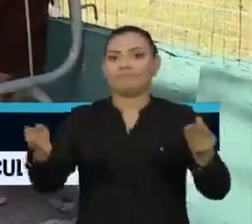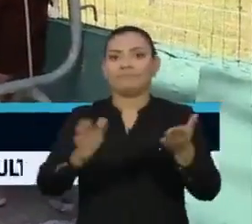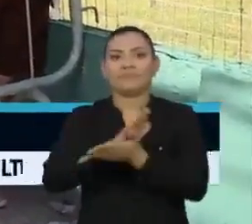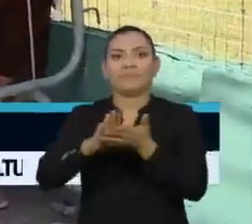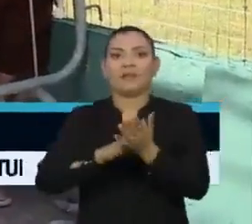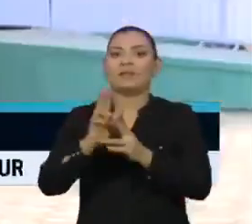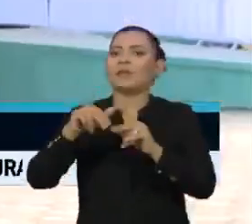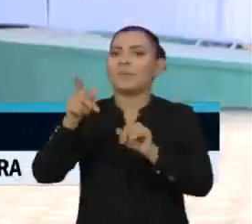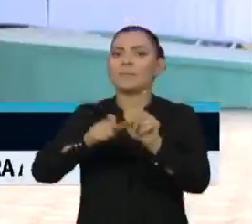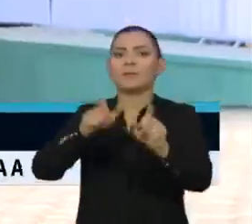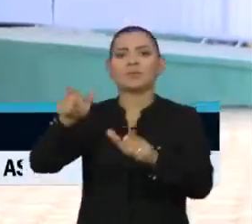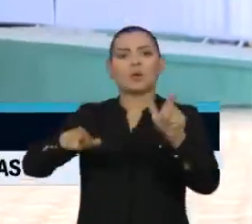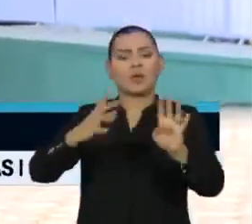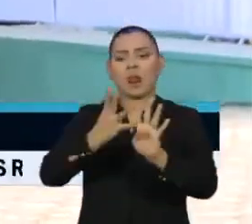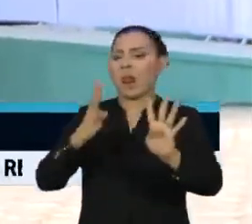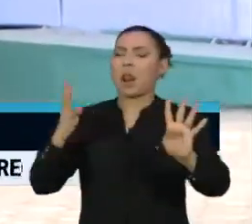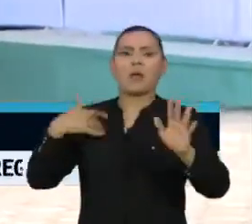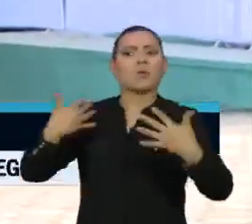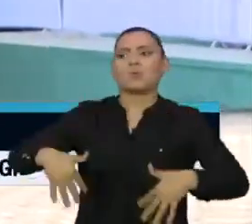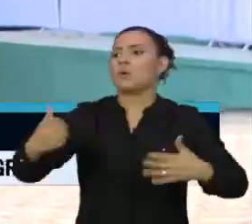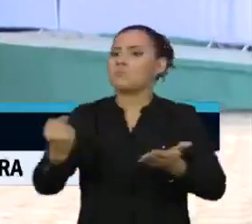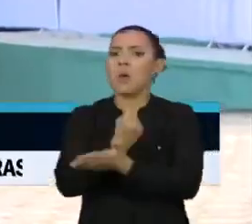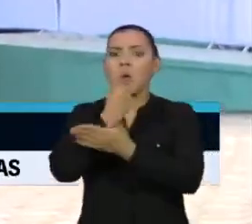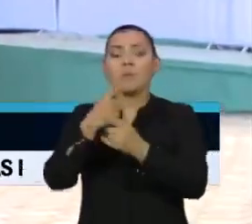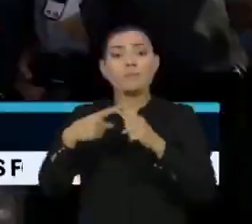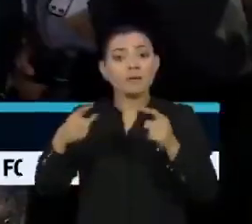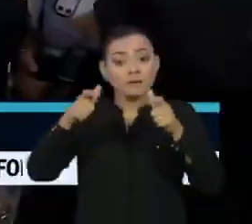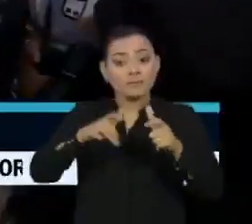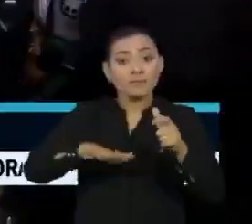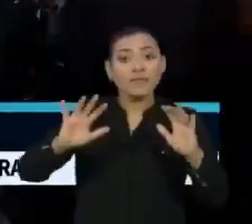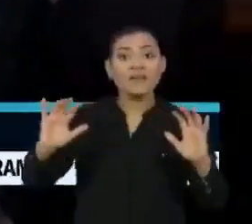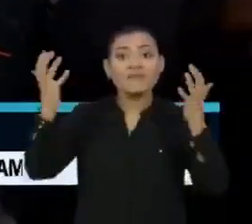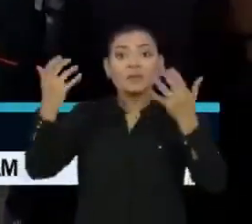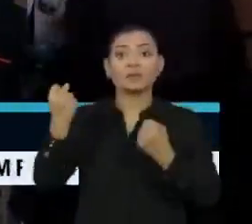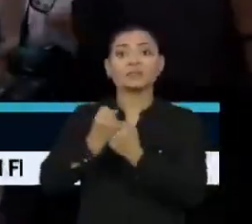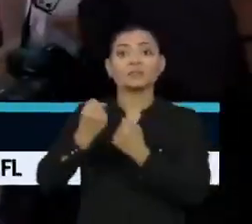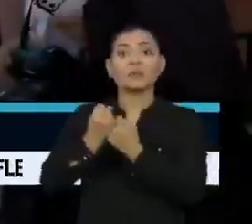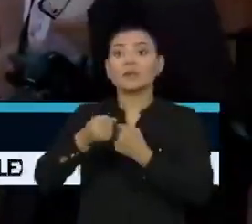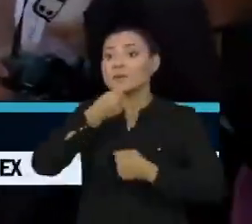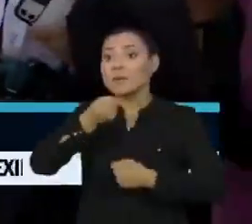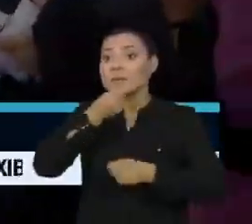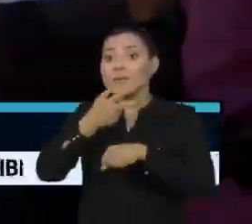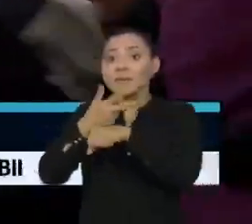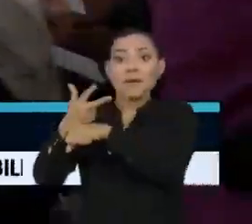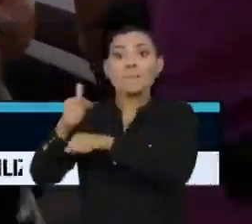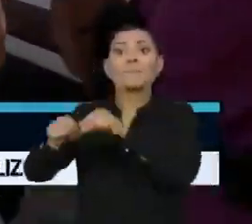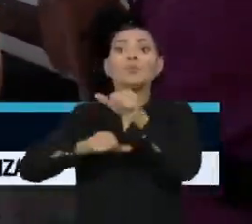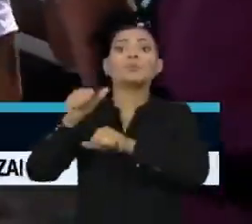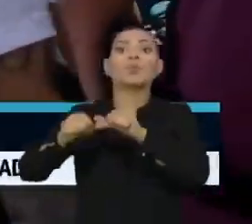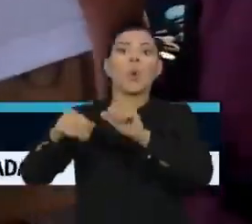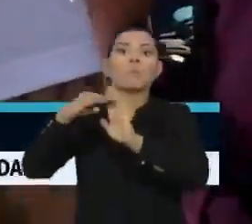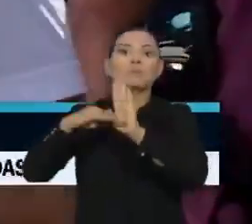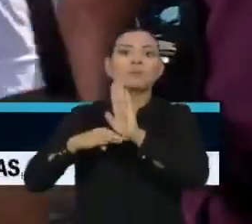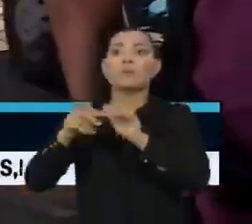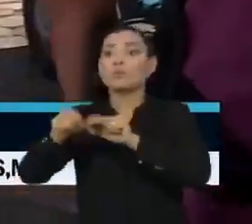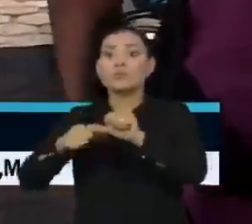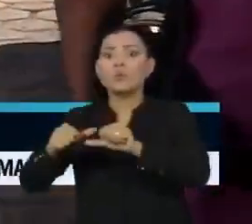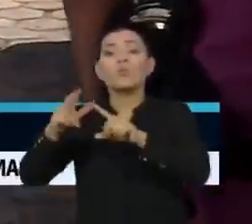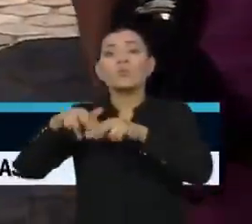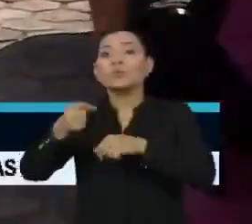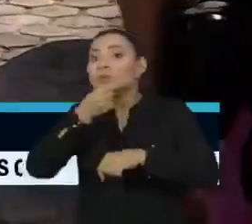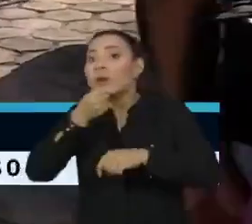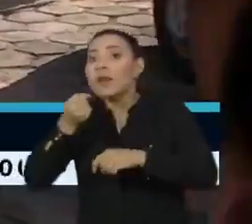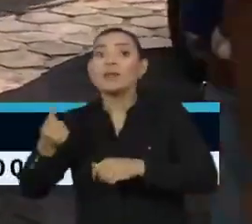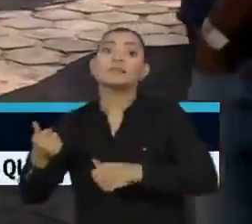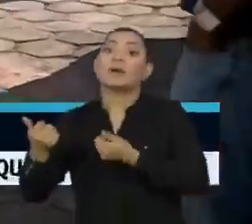gerou insatisfação. Dentro do espaço reservado ao evento, a assessoria de imprensa informou mudança na programação e os